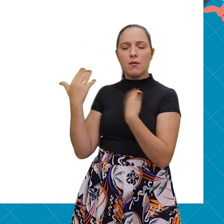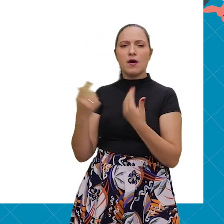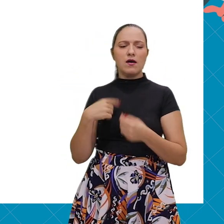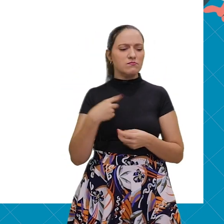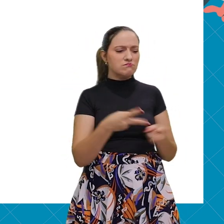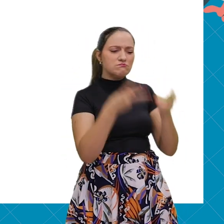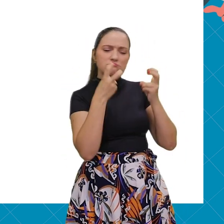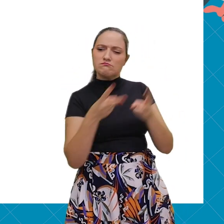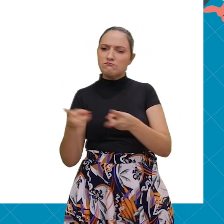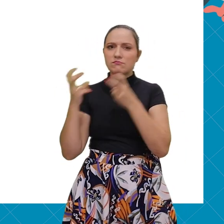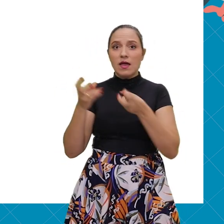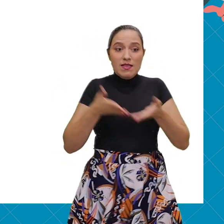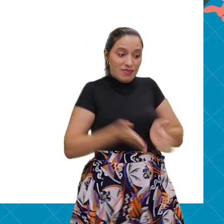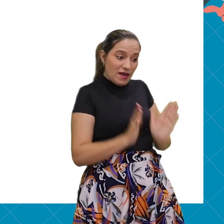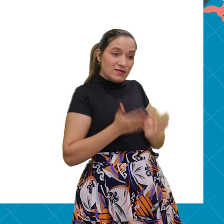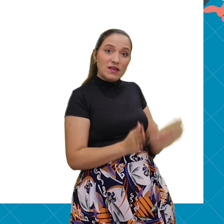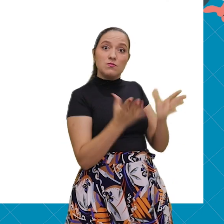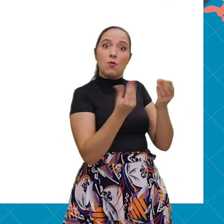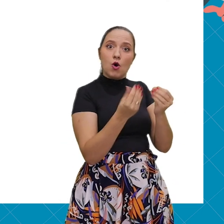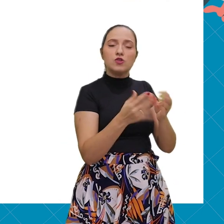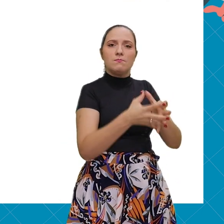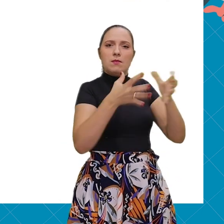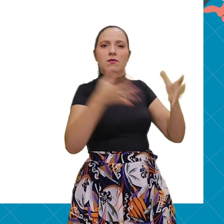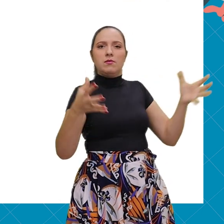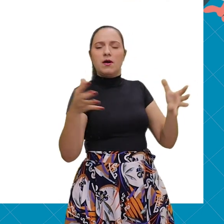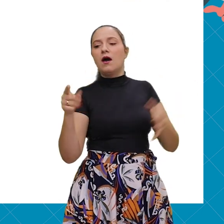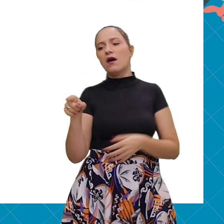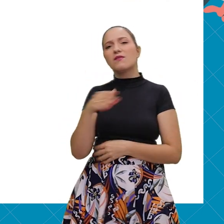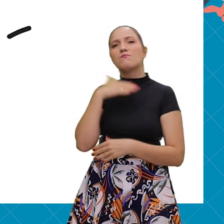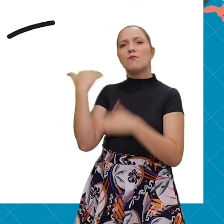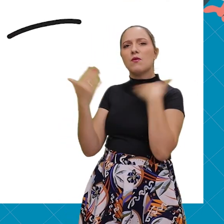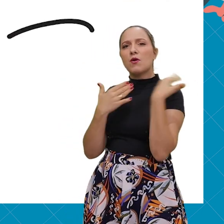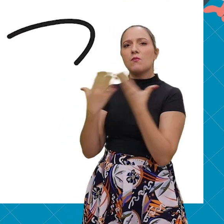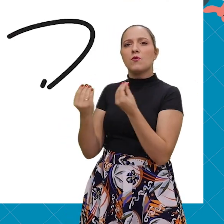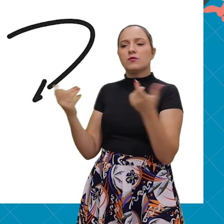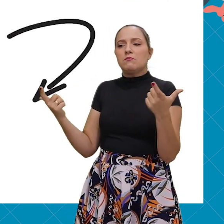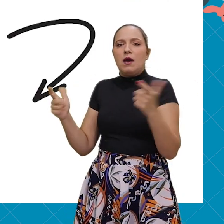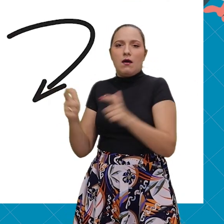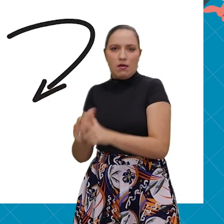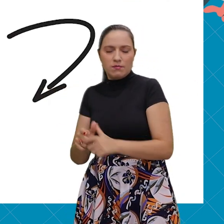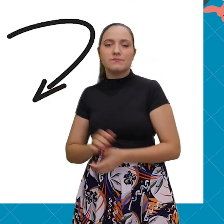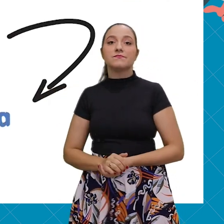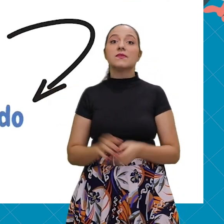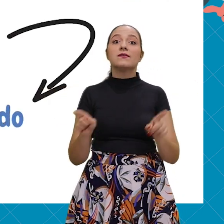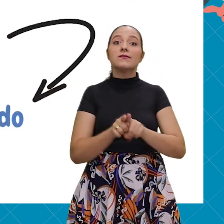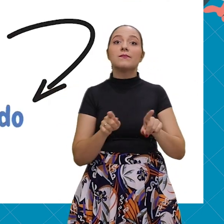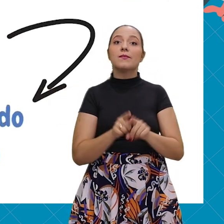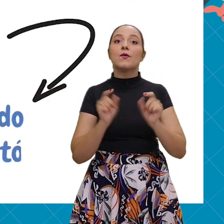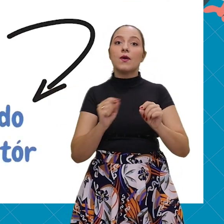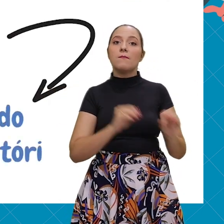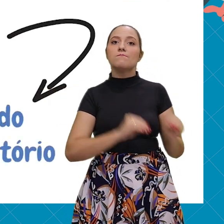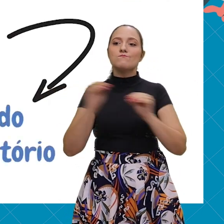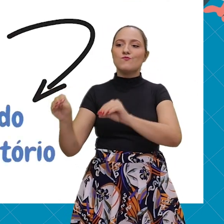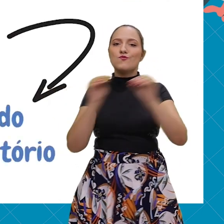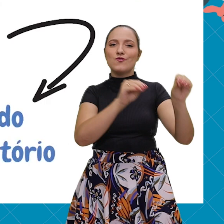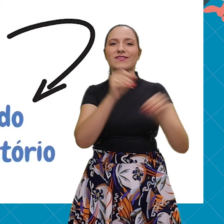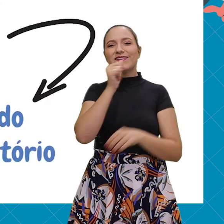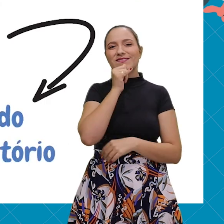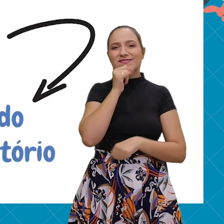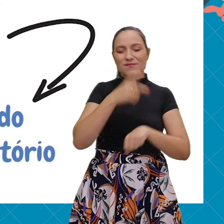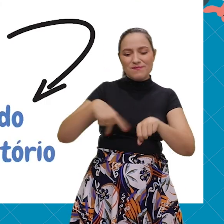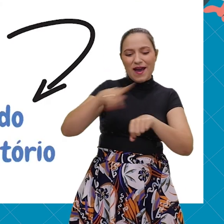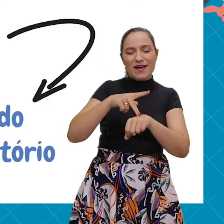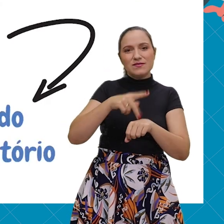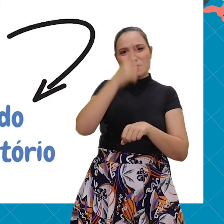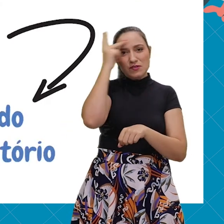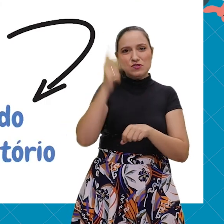Quando o crescimento vegetativo é positivo, a população tende a crescer. E o segundo índice é o saldo migratório, que é a diferença entre o número de pessoas que